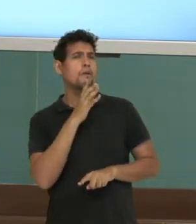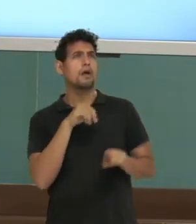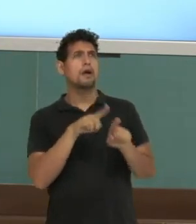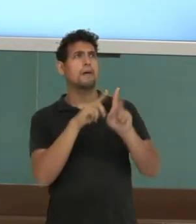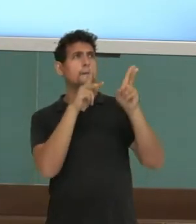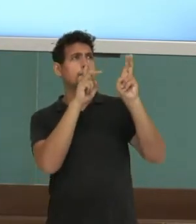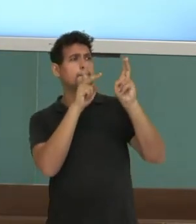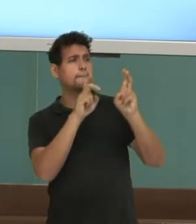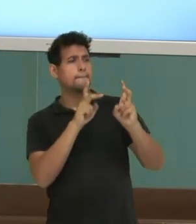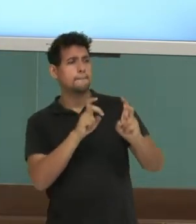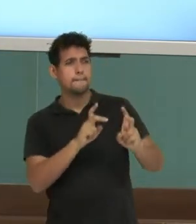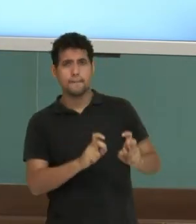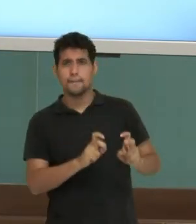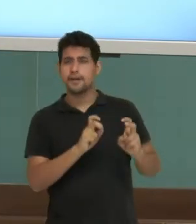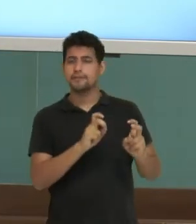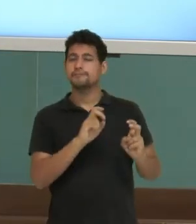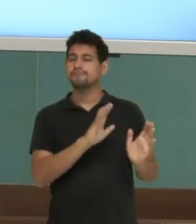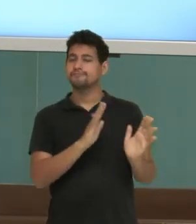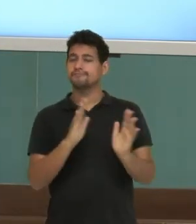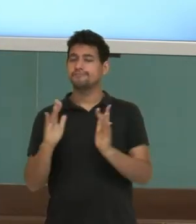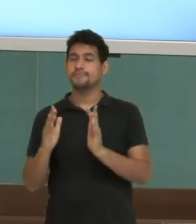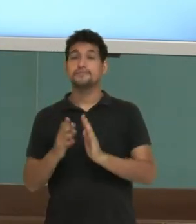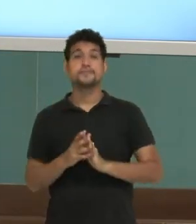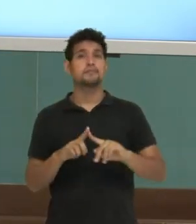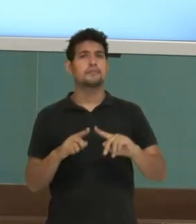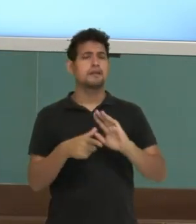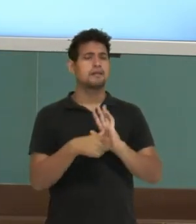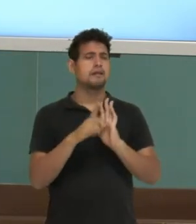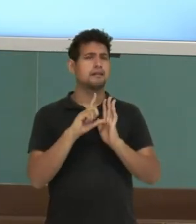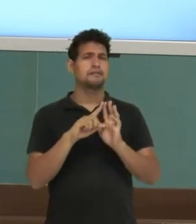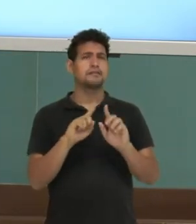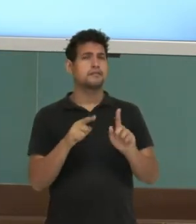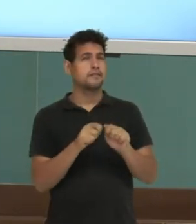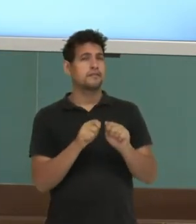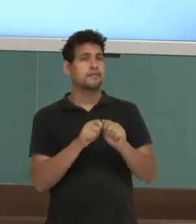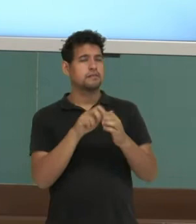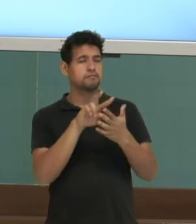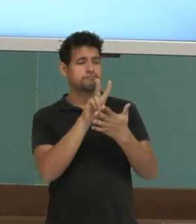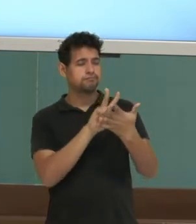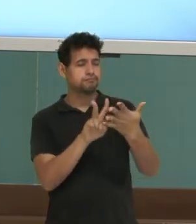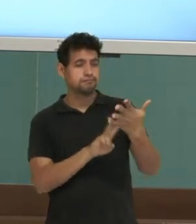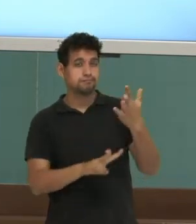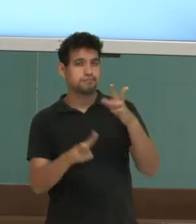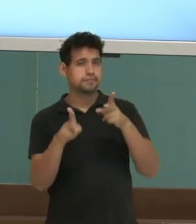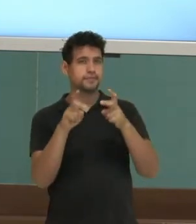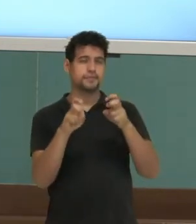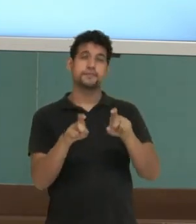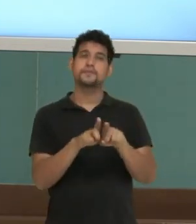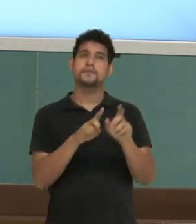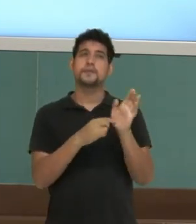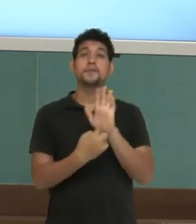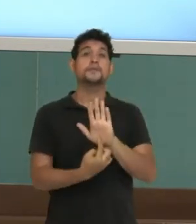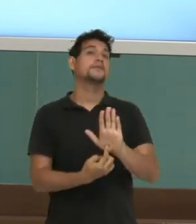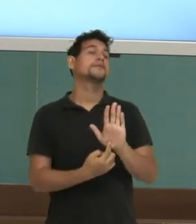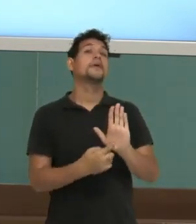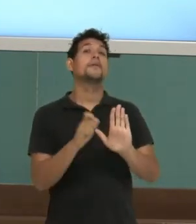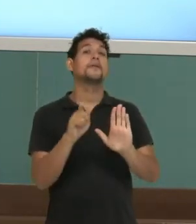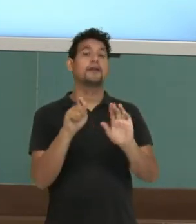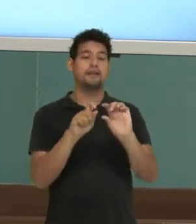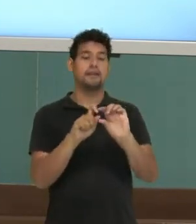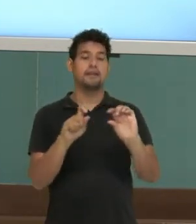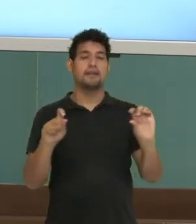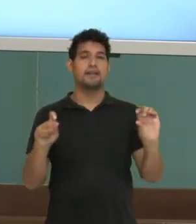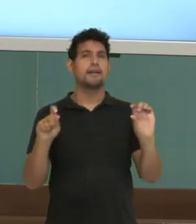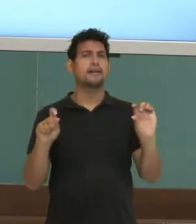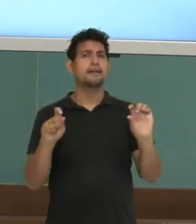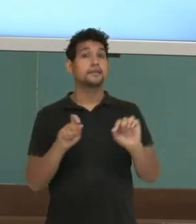identificar essas estações. Então, antes disso, vamos fazer uma leitura. eu trago para vocês um trecho